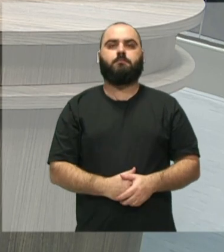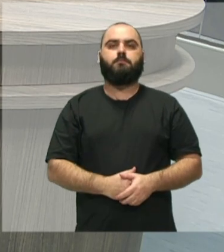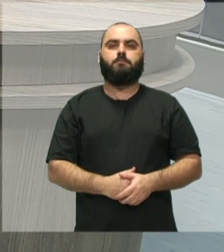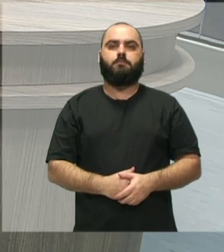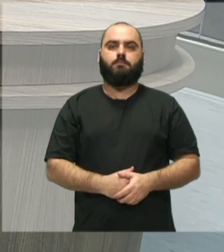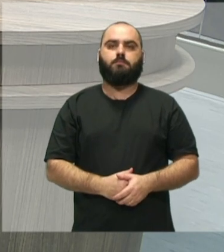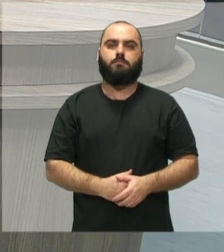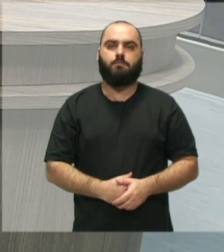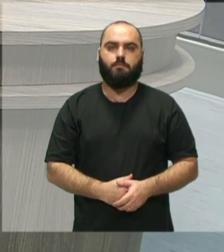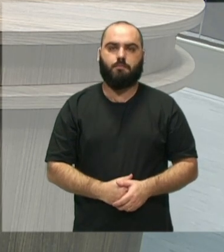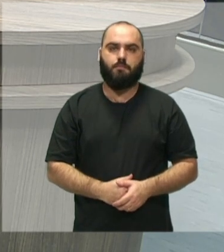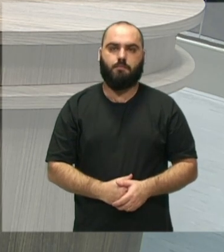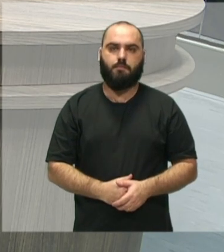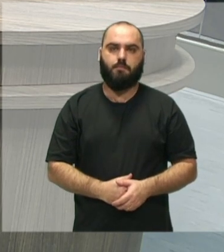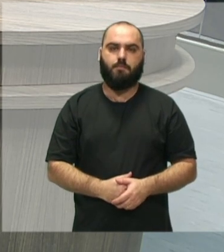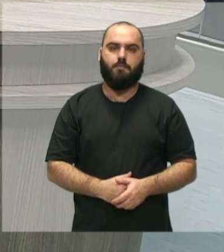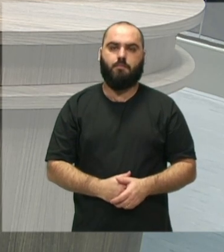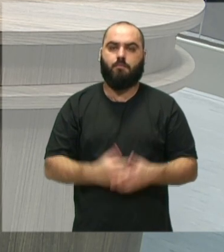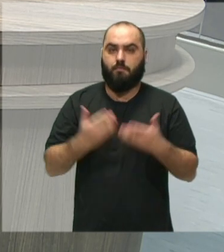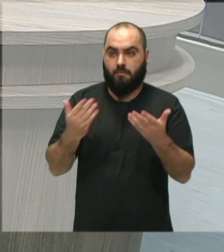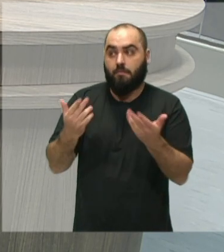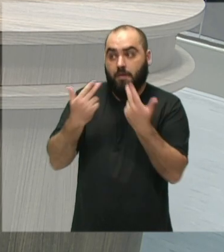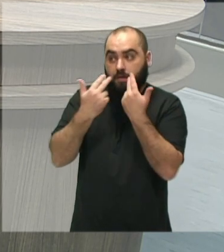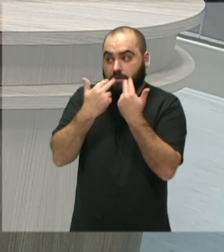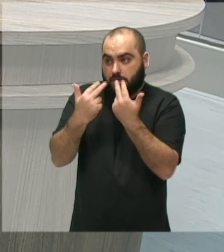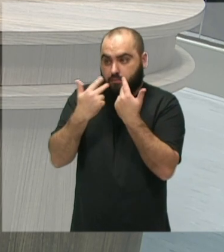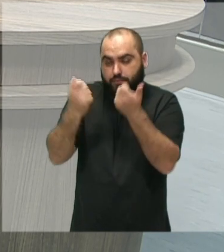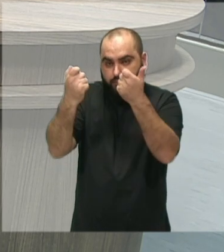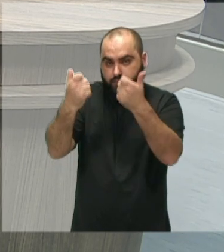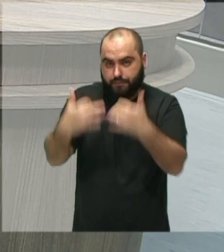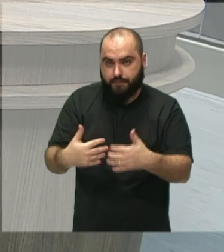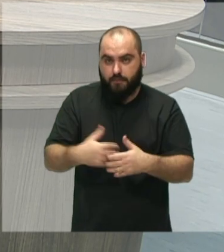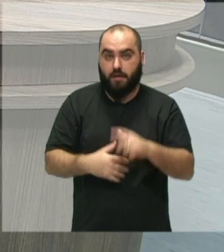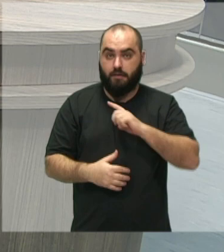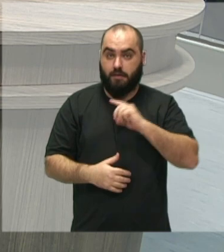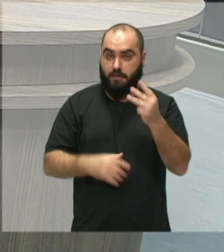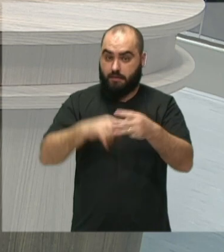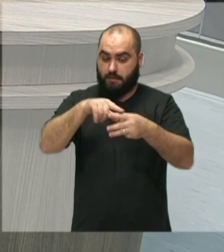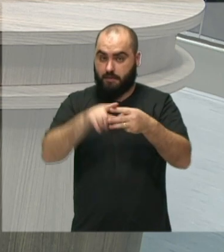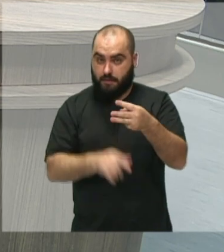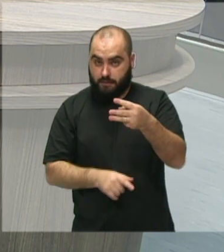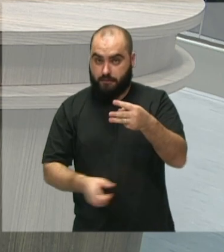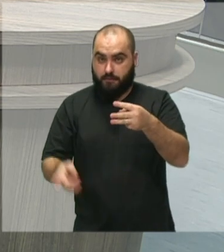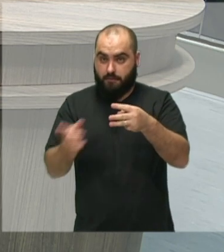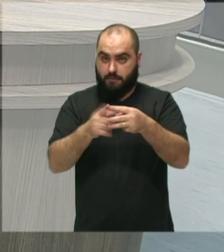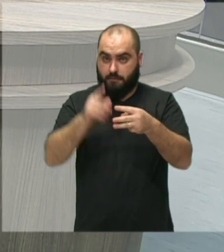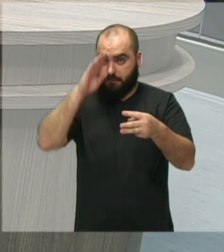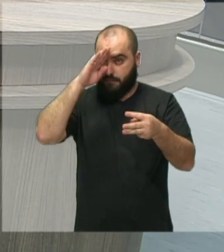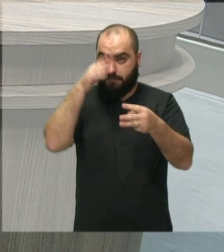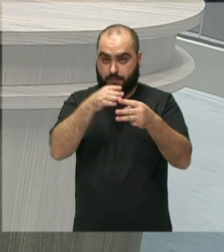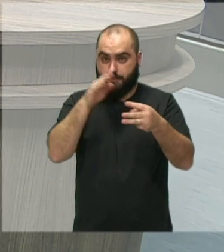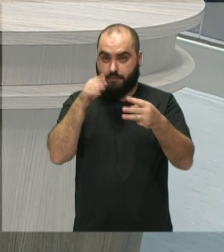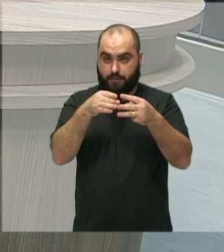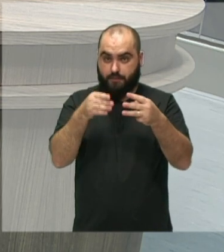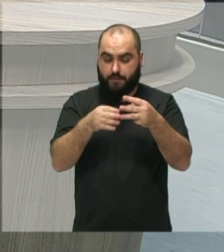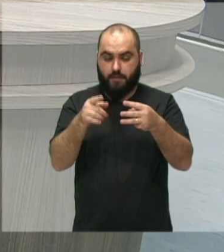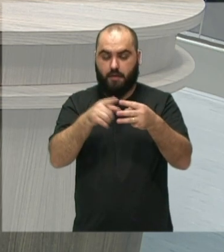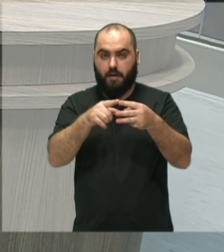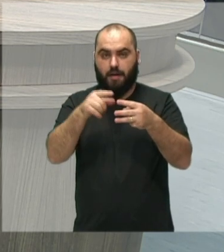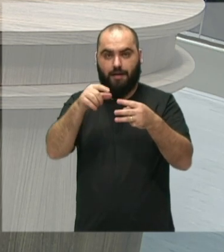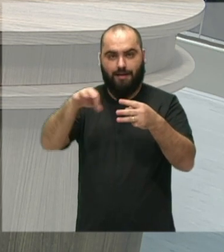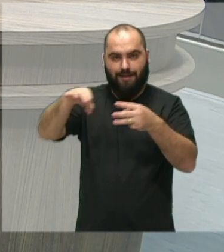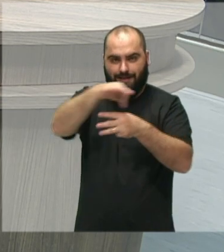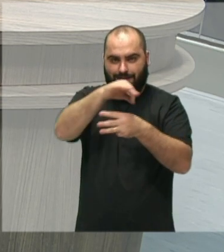Eu vou partir por tipologias, né? A gente tem 3 coleções principais, né? Que é o arqueológico, o ferroviário